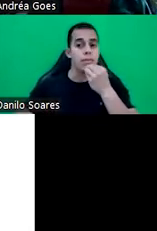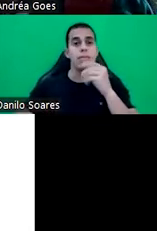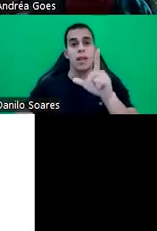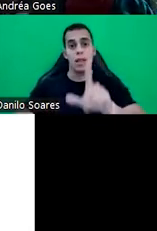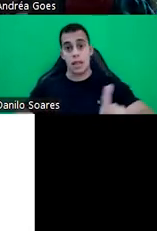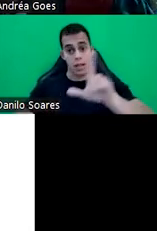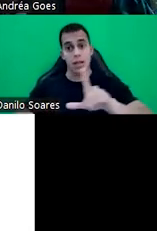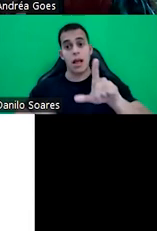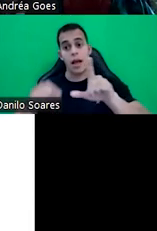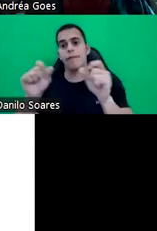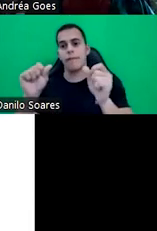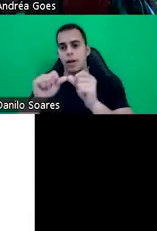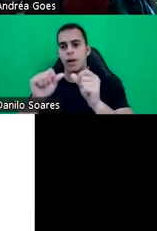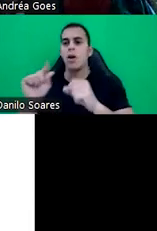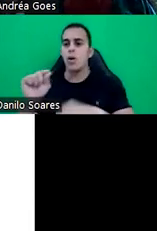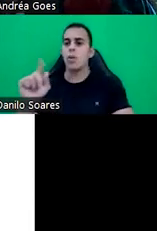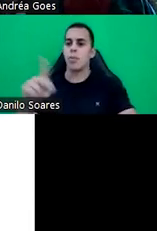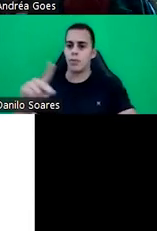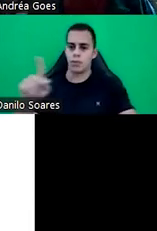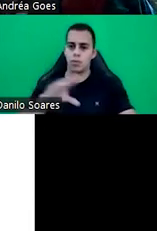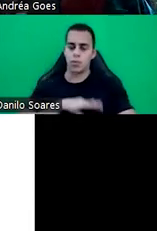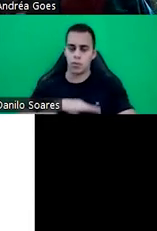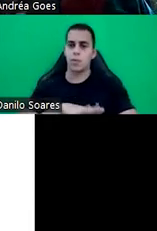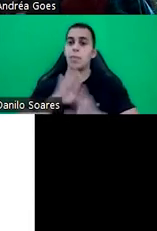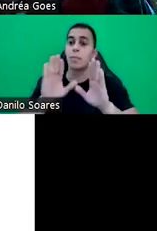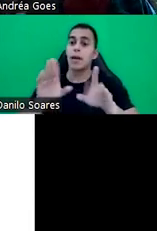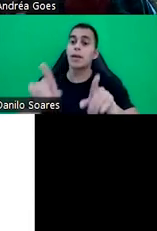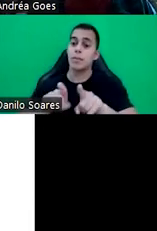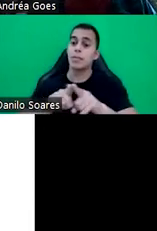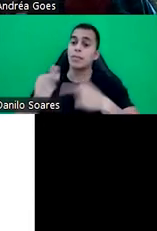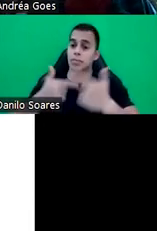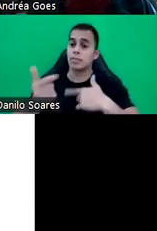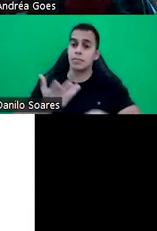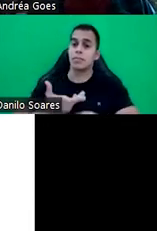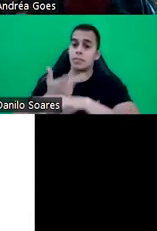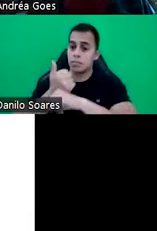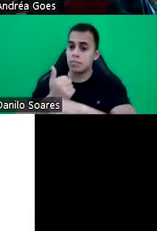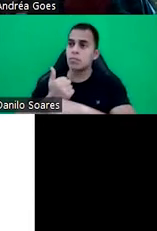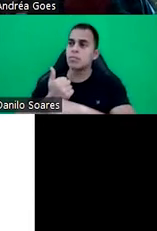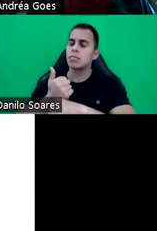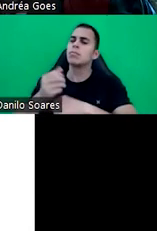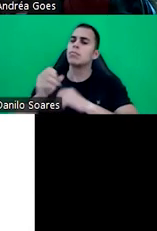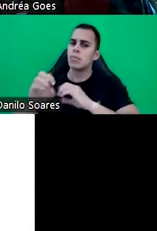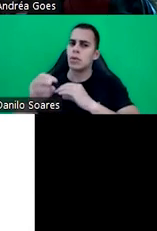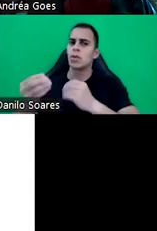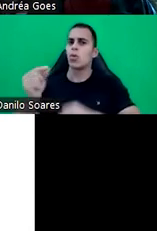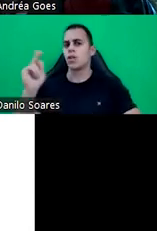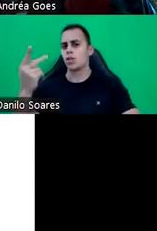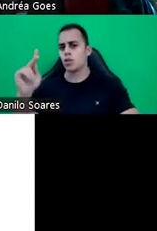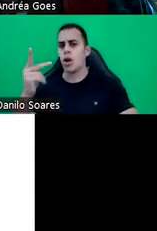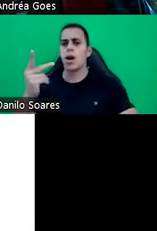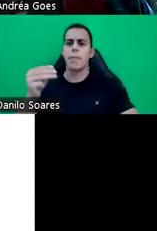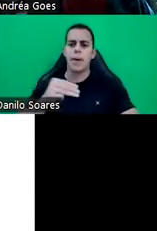é feita através do professor de português, mas trabalhar de forma mais interdisciplinar possível com o professor de história, de matemática,